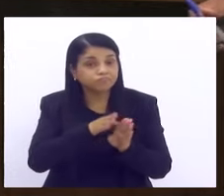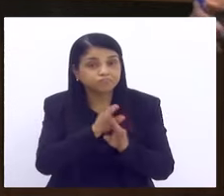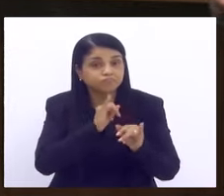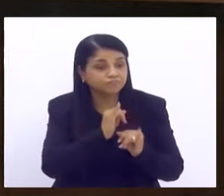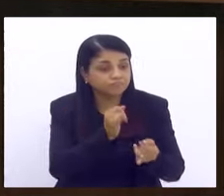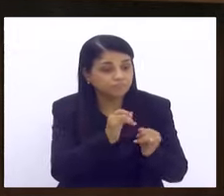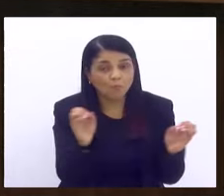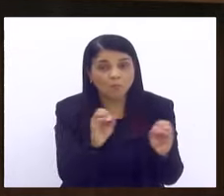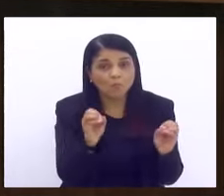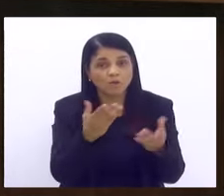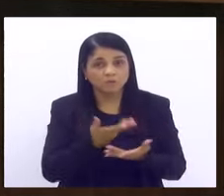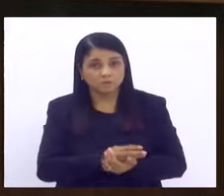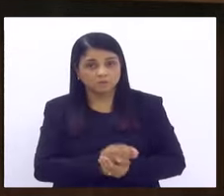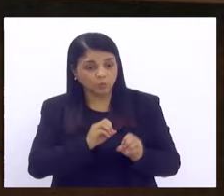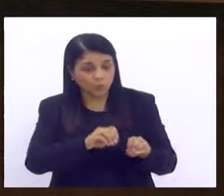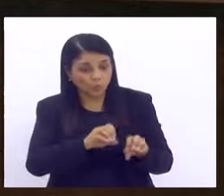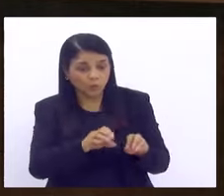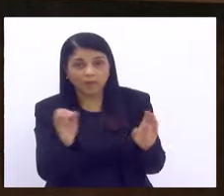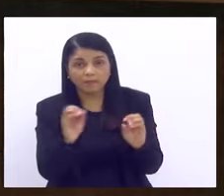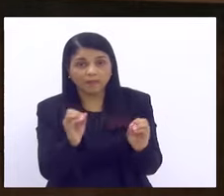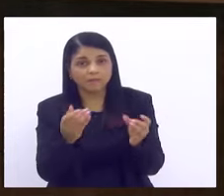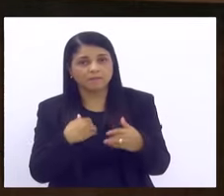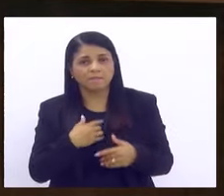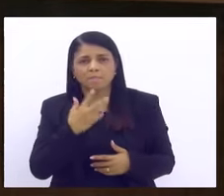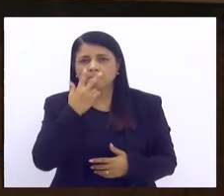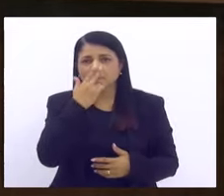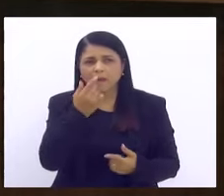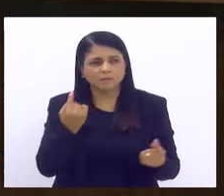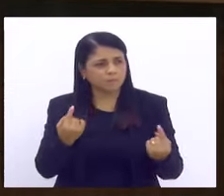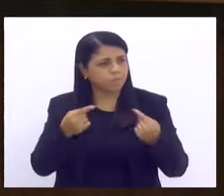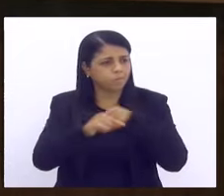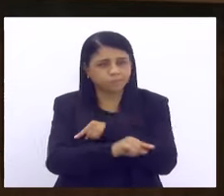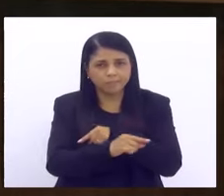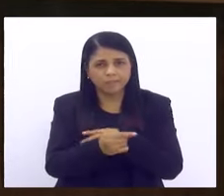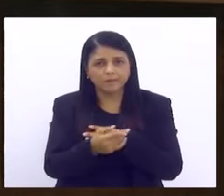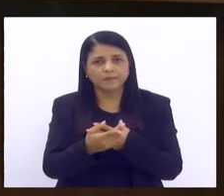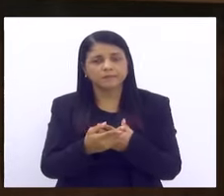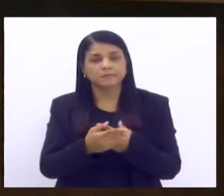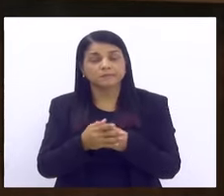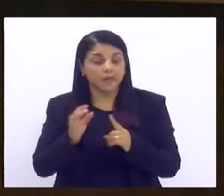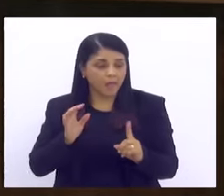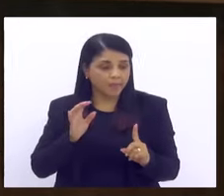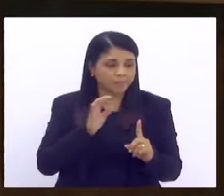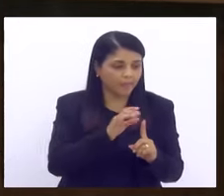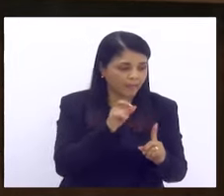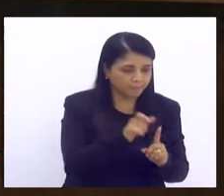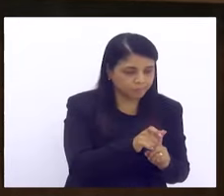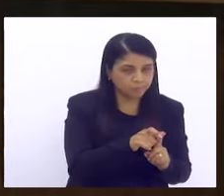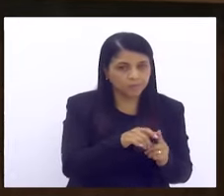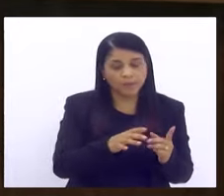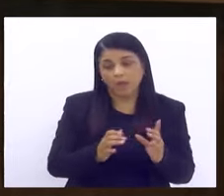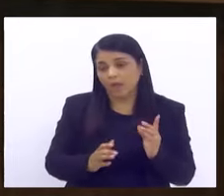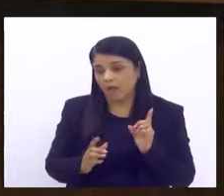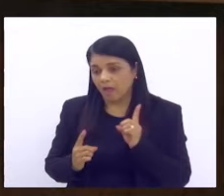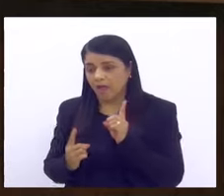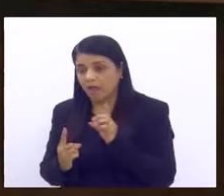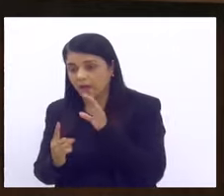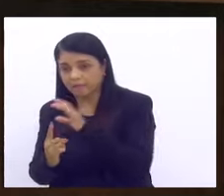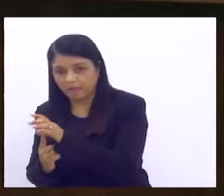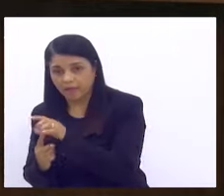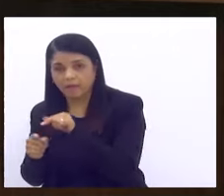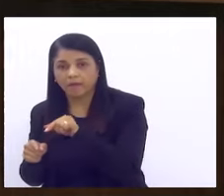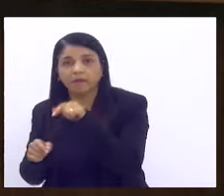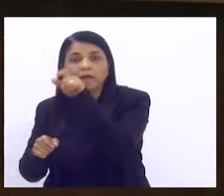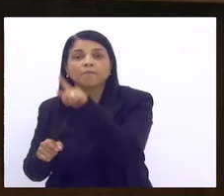entendo isso. Parece que é uma esquizofrenia. Se ataca uma questão, mas se ataca também quem quer